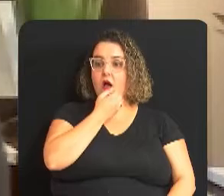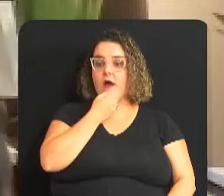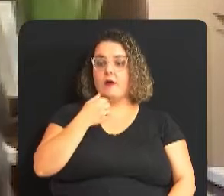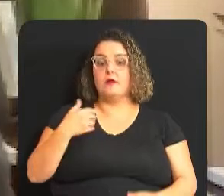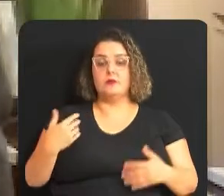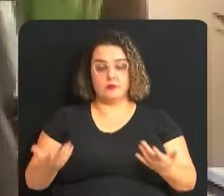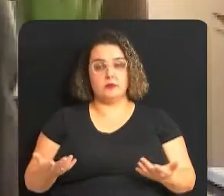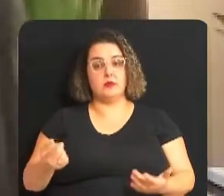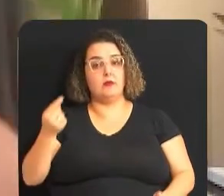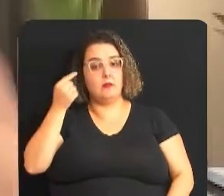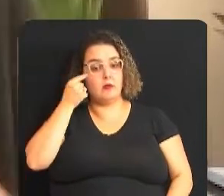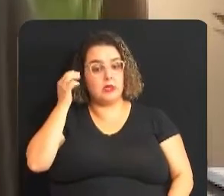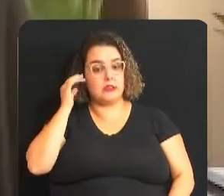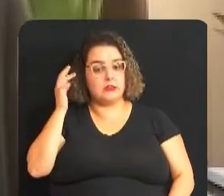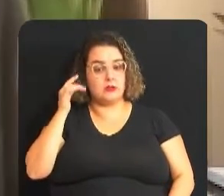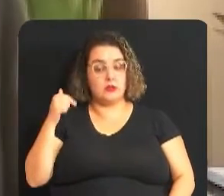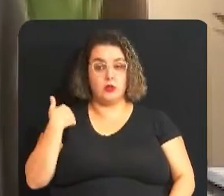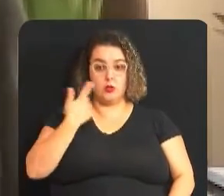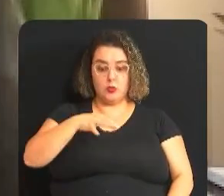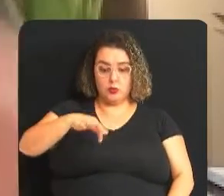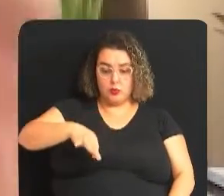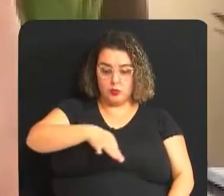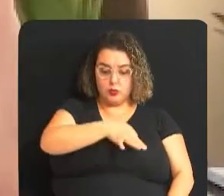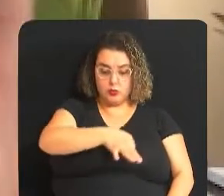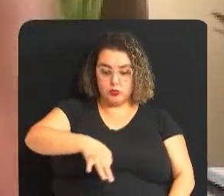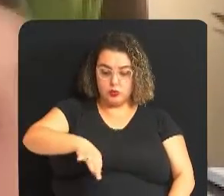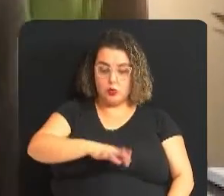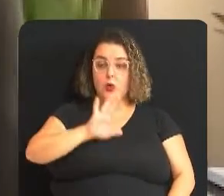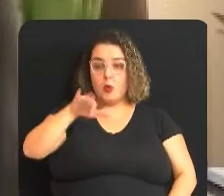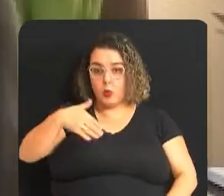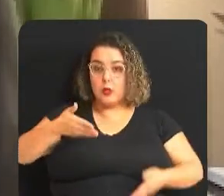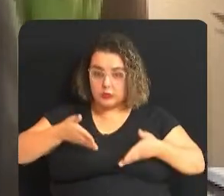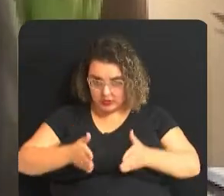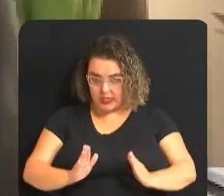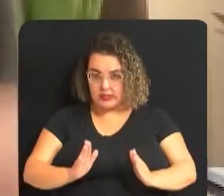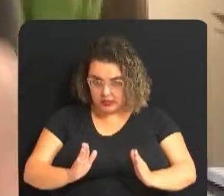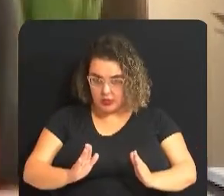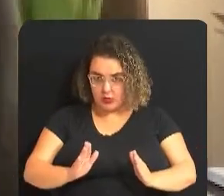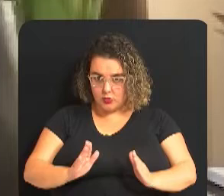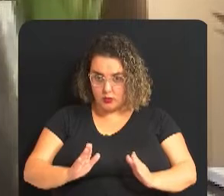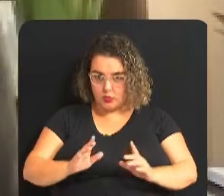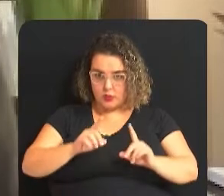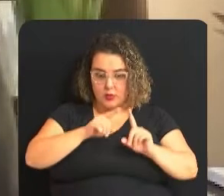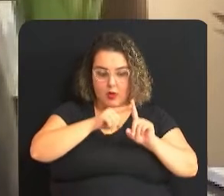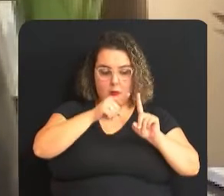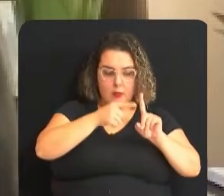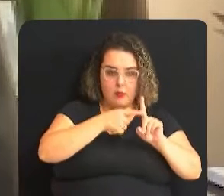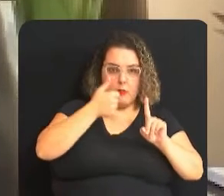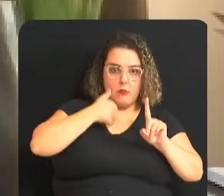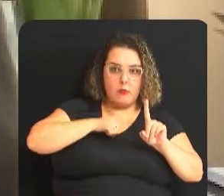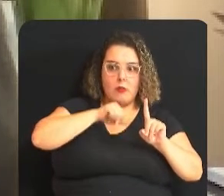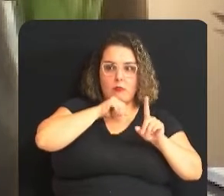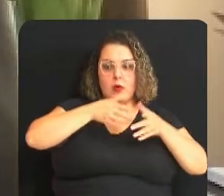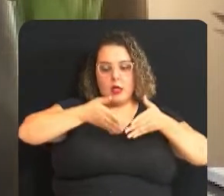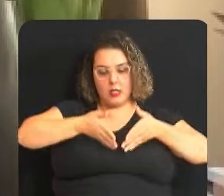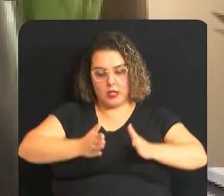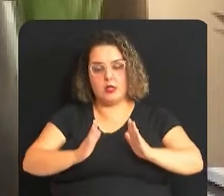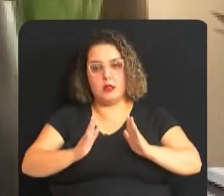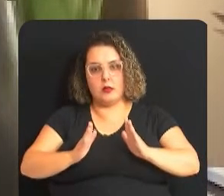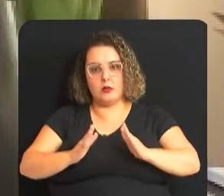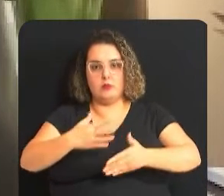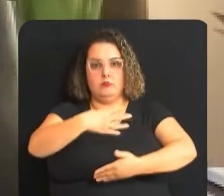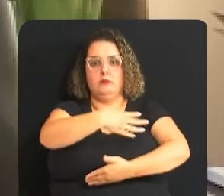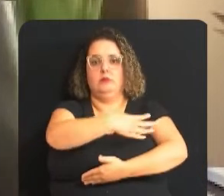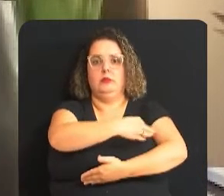Então vamos pensar assim: nosso intestino, quando você nasceu da barriguinha da sua mamãe, você